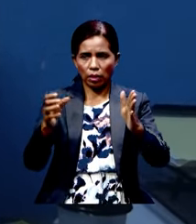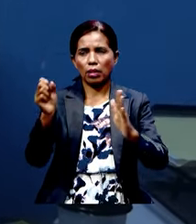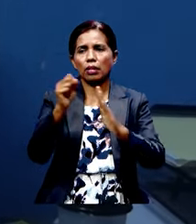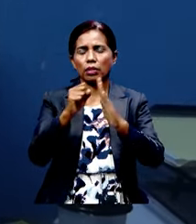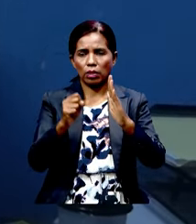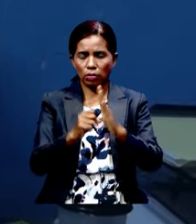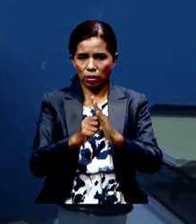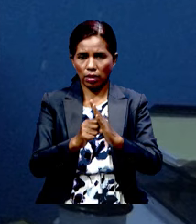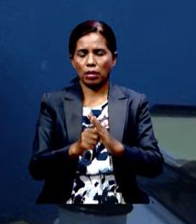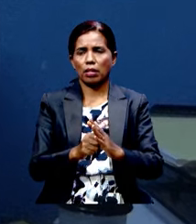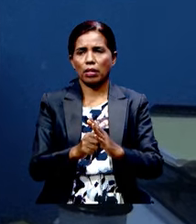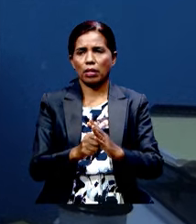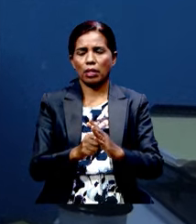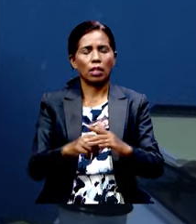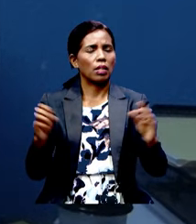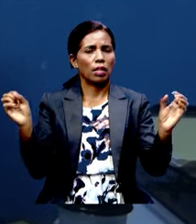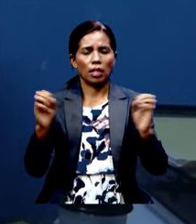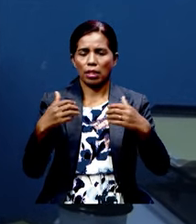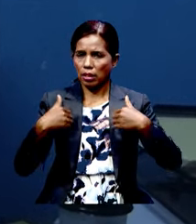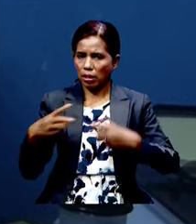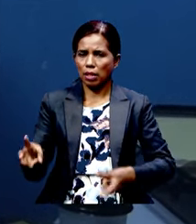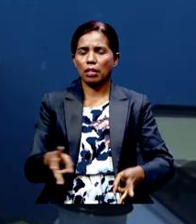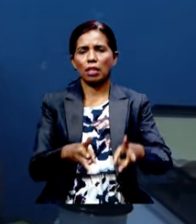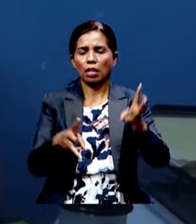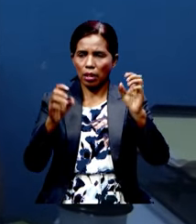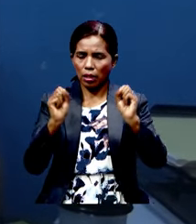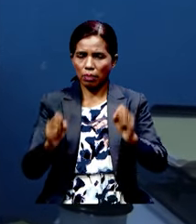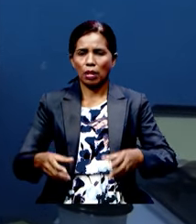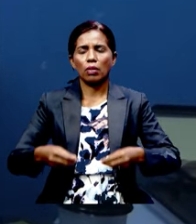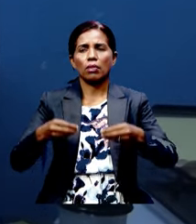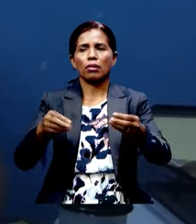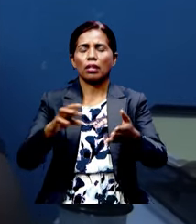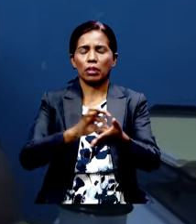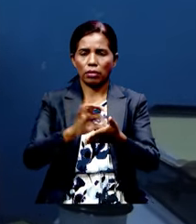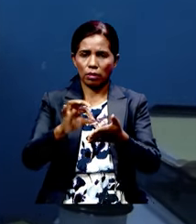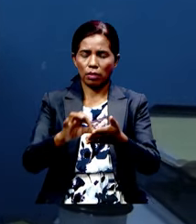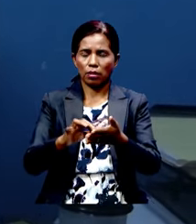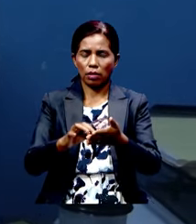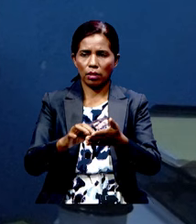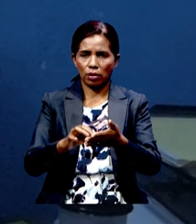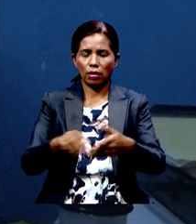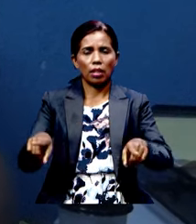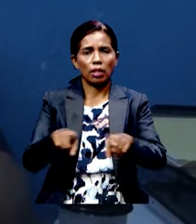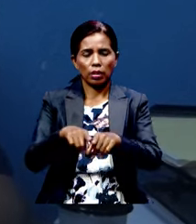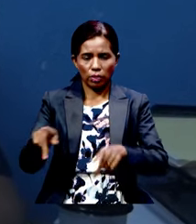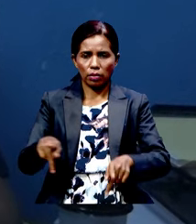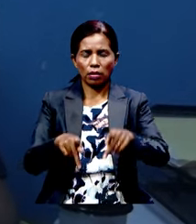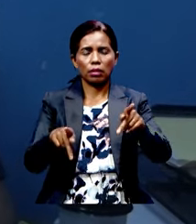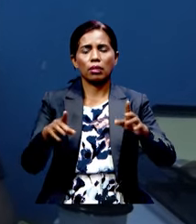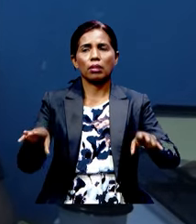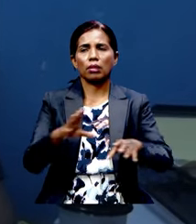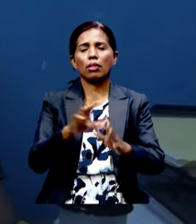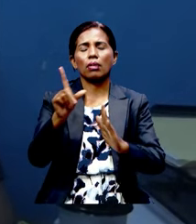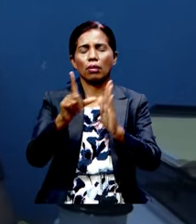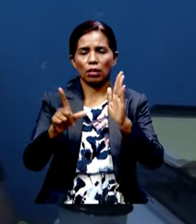claro né no laia dala a tu bela ingresso a tu sai professor a tu sai funcionário público ho lei função pública né